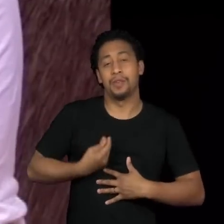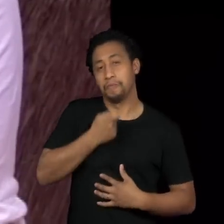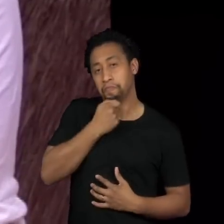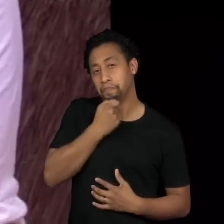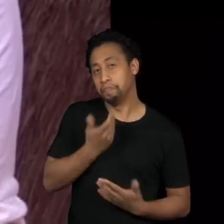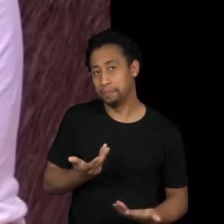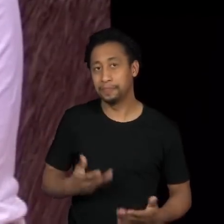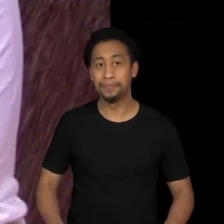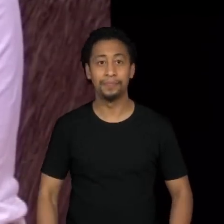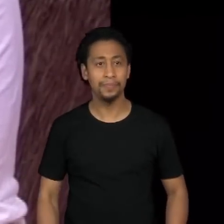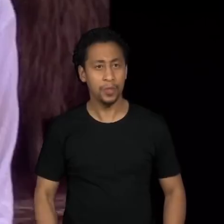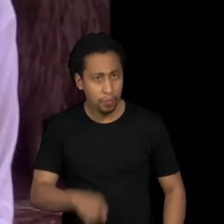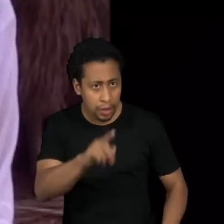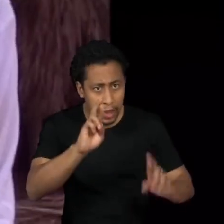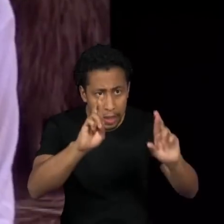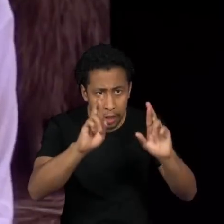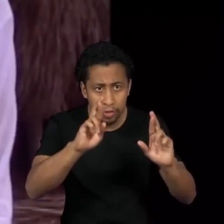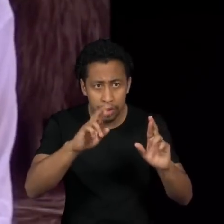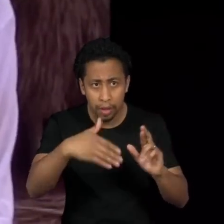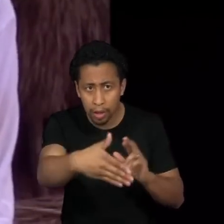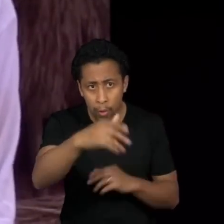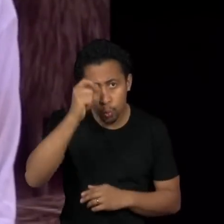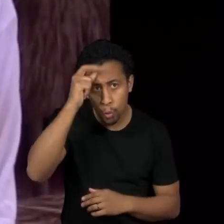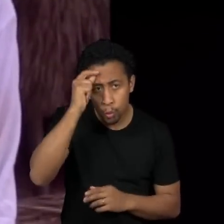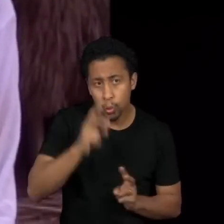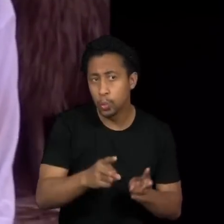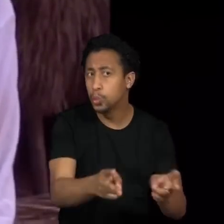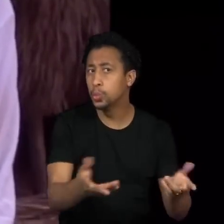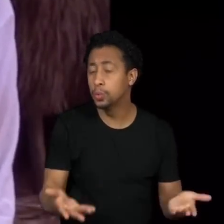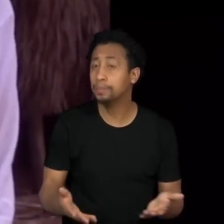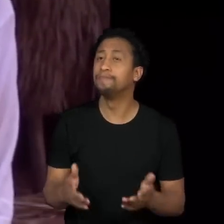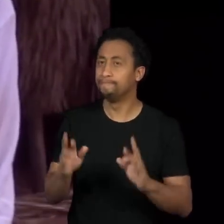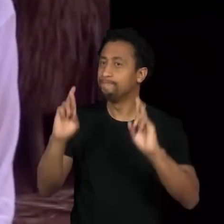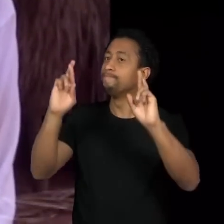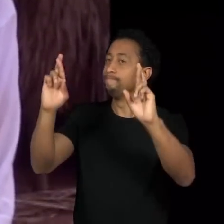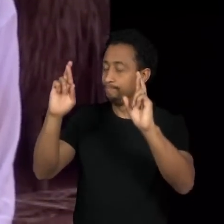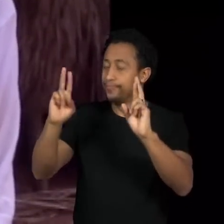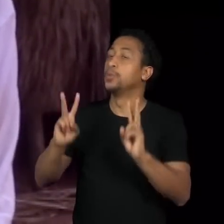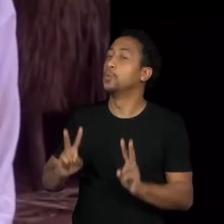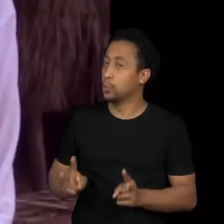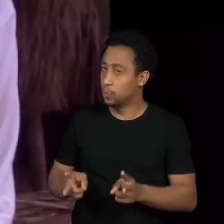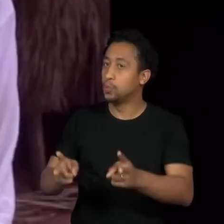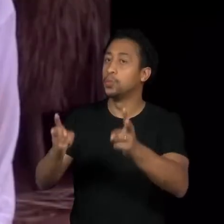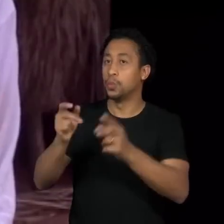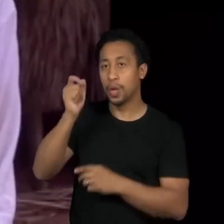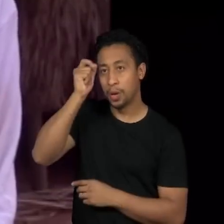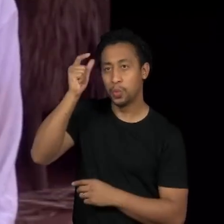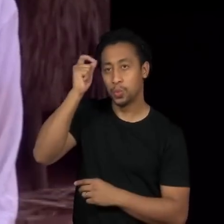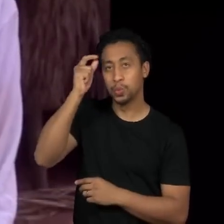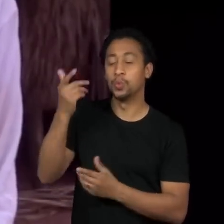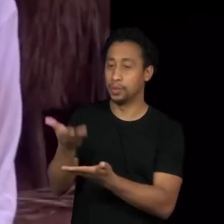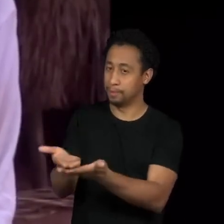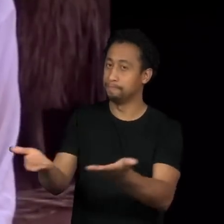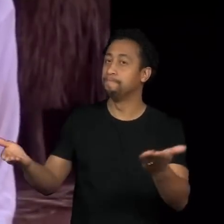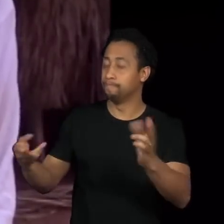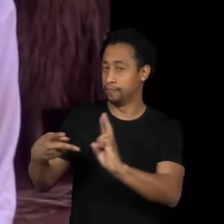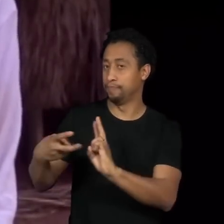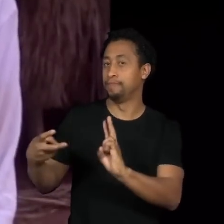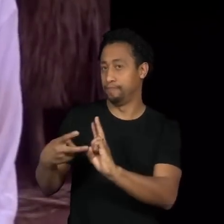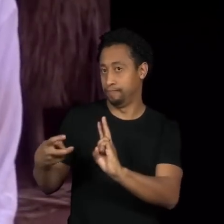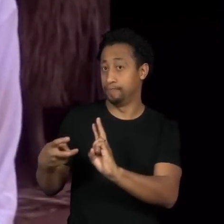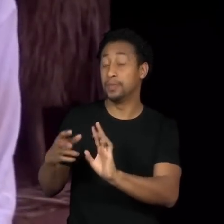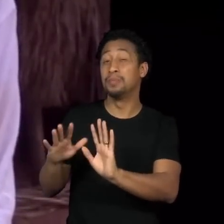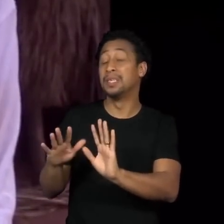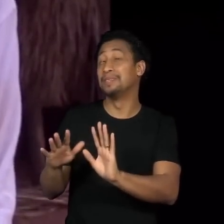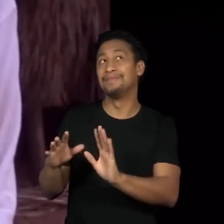que essa cultura sobreviva? Tenho muita esperança que sobreviva. Eu acho que a crise do